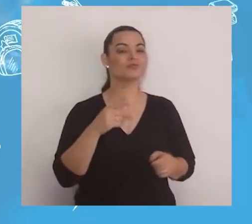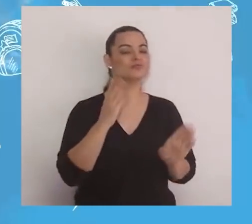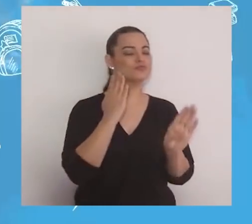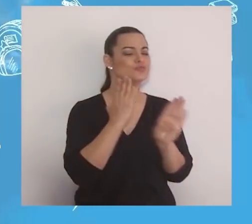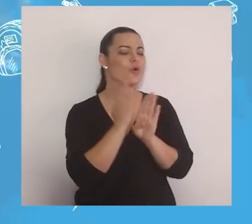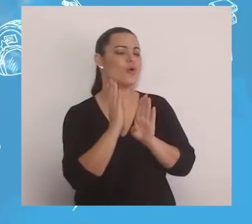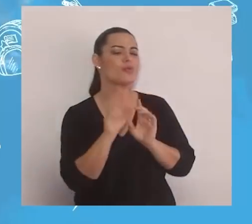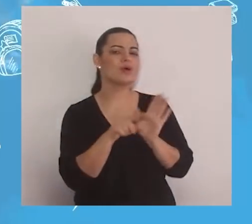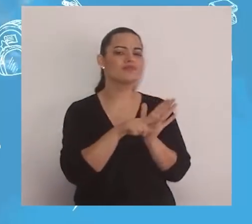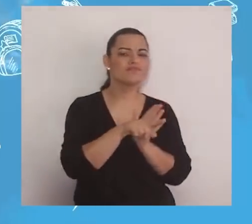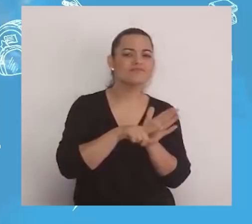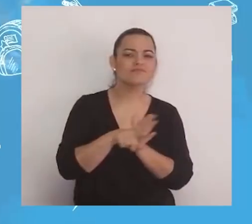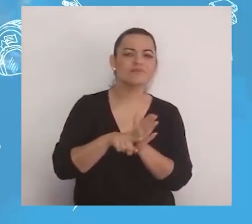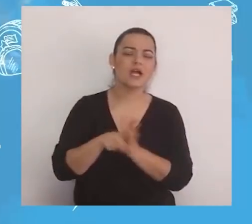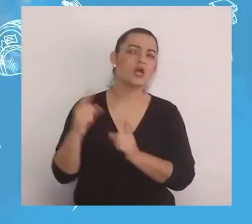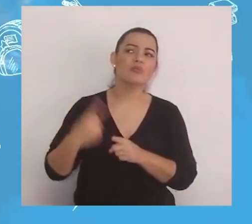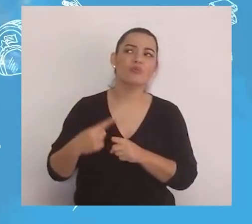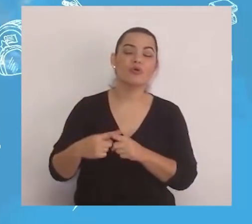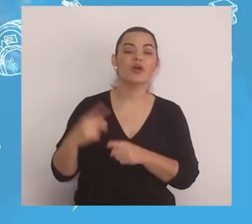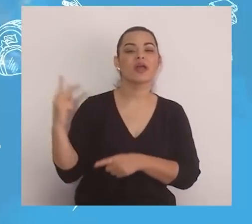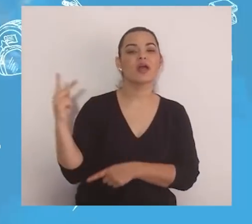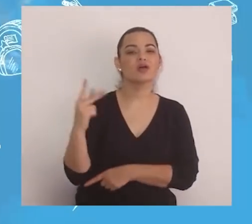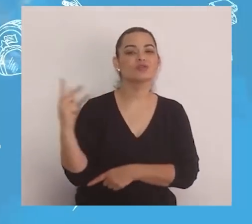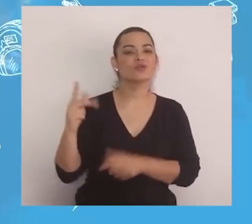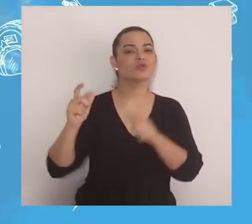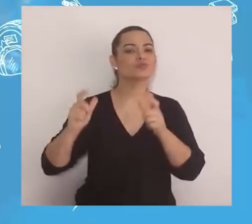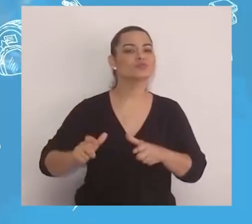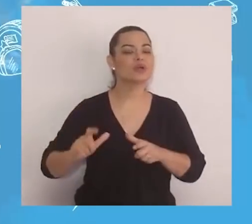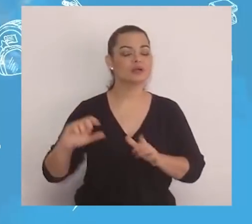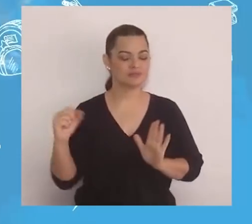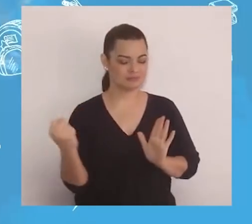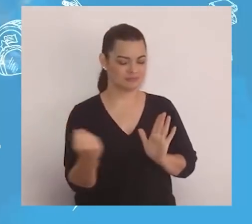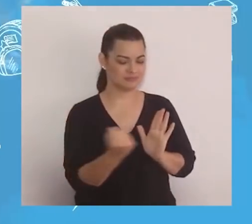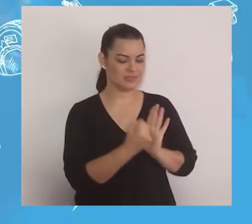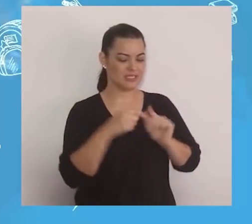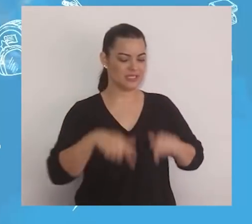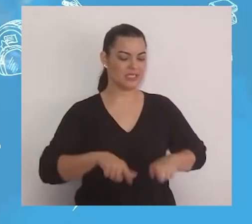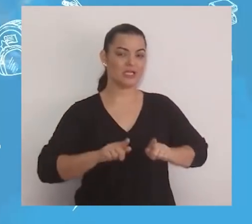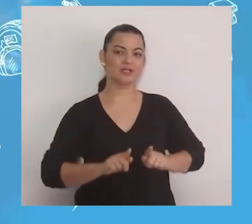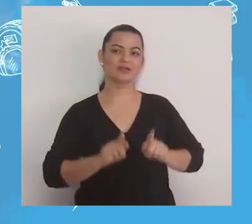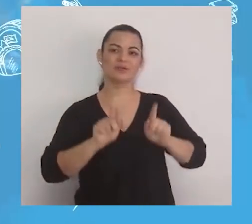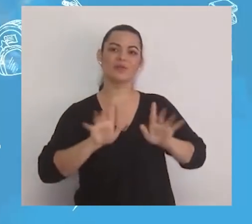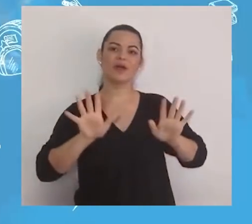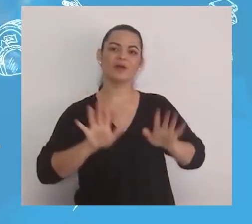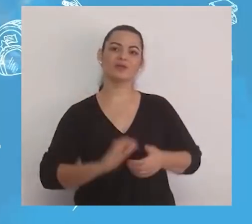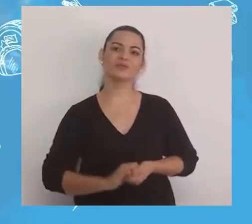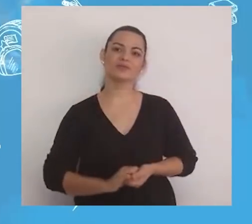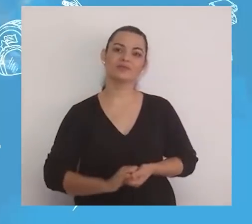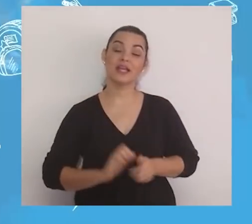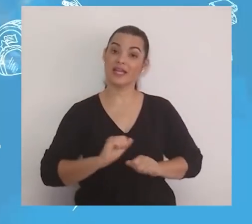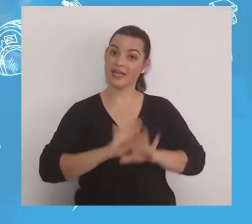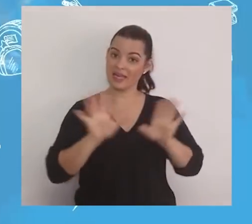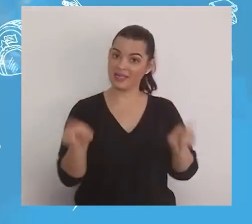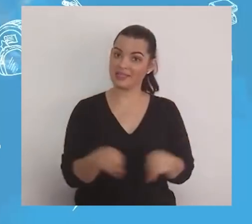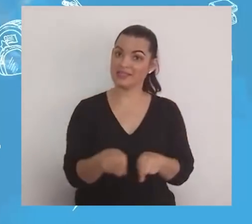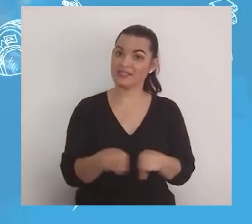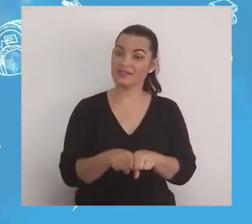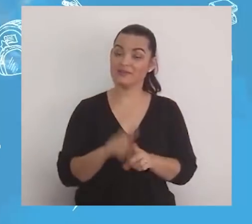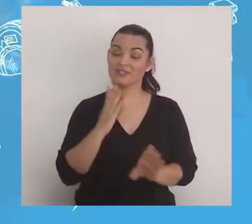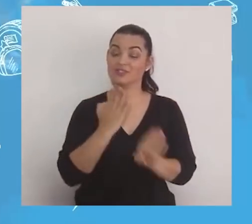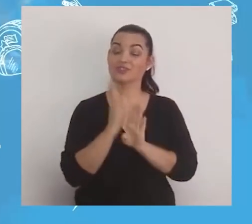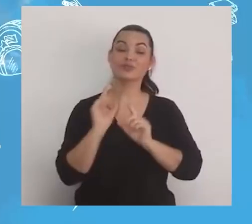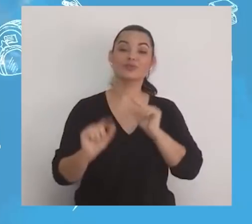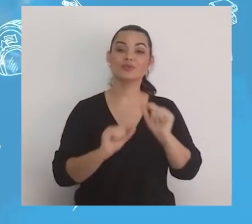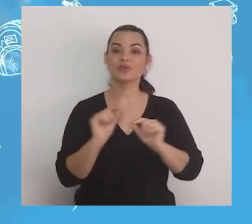O Bosque Maia todo mundo sabia, né? Esse jogo da descoberta aqui ficou mais difícil. O nome